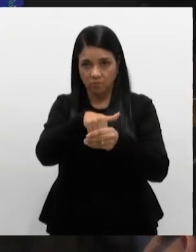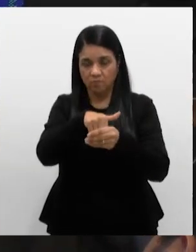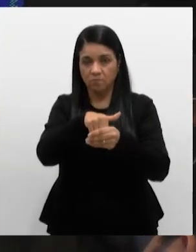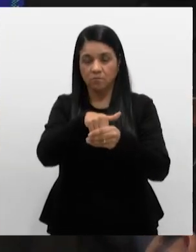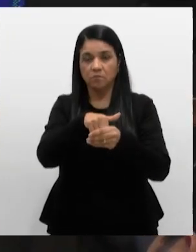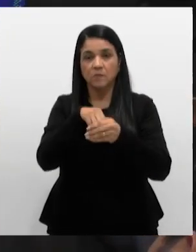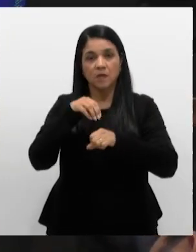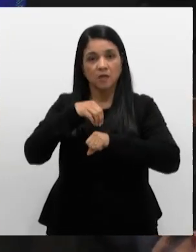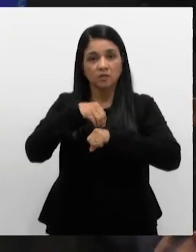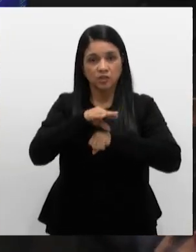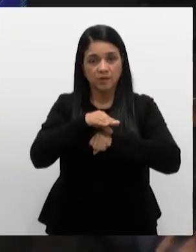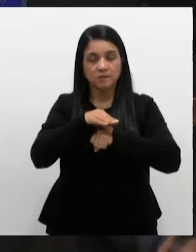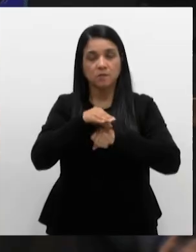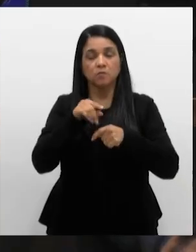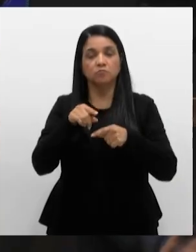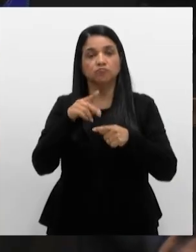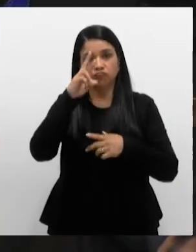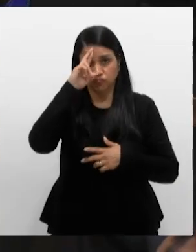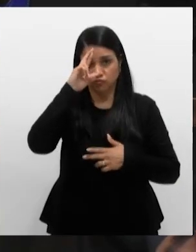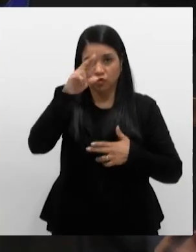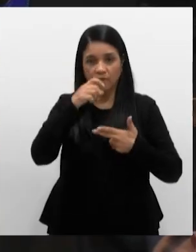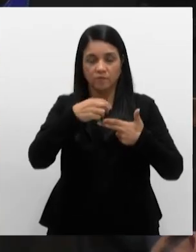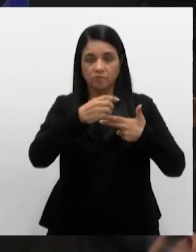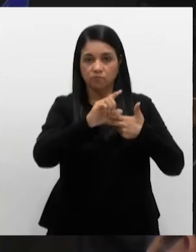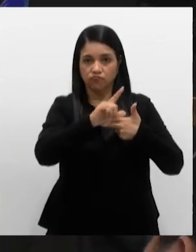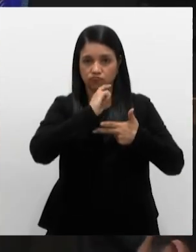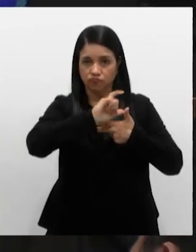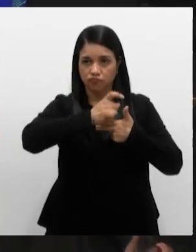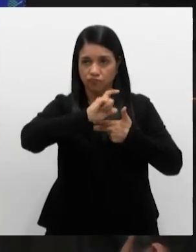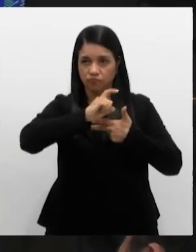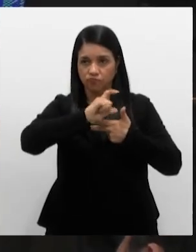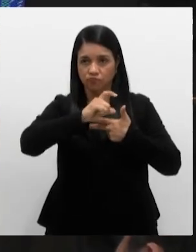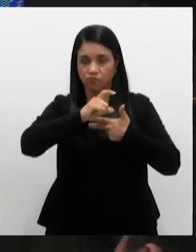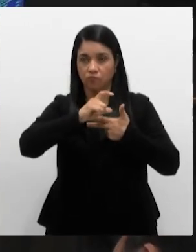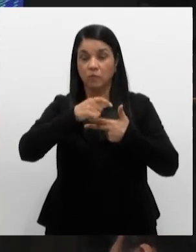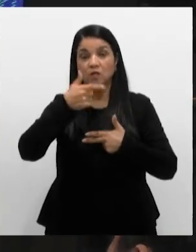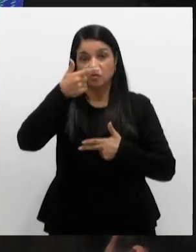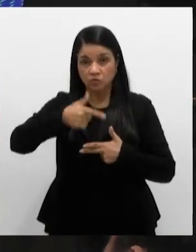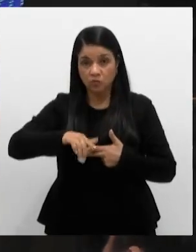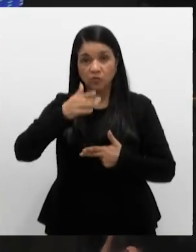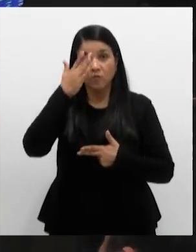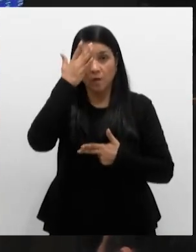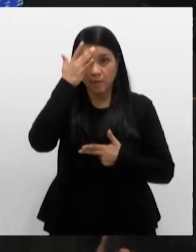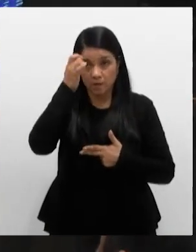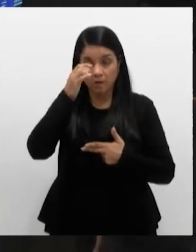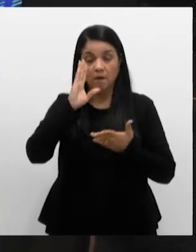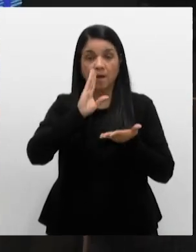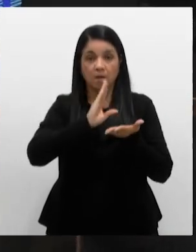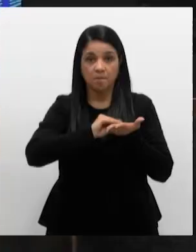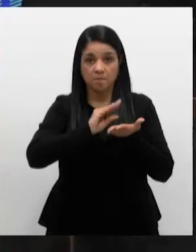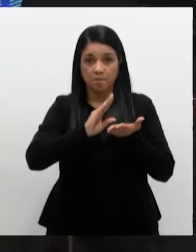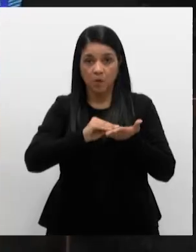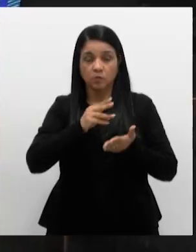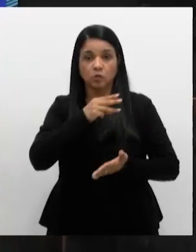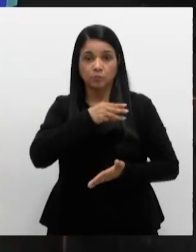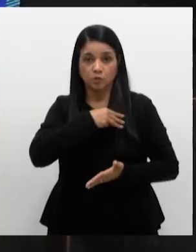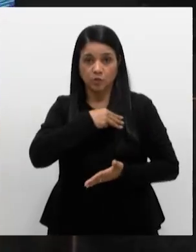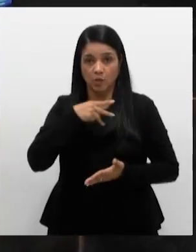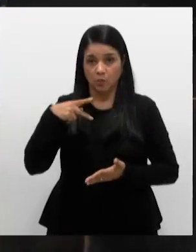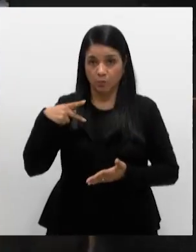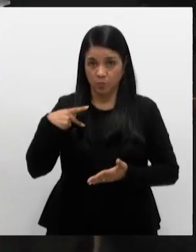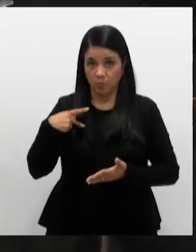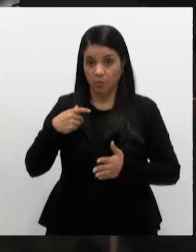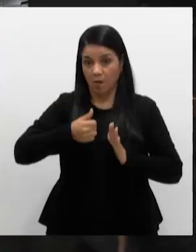indicação efetuada pelo chefe do Poder Executivo. Então, repetindo, amanhã, além da pauta do Ministério Público, que é o primeiro